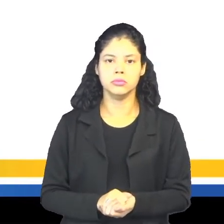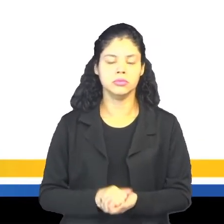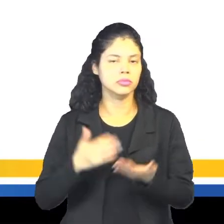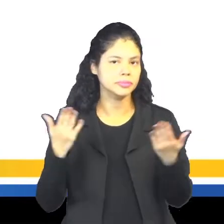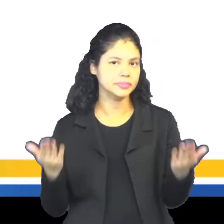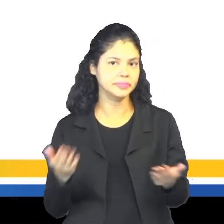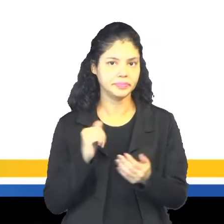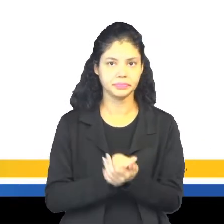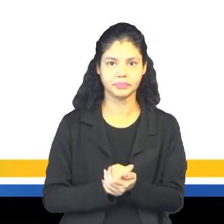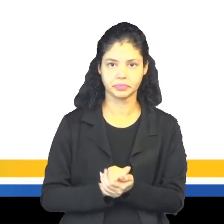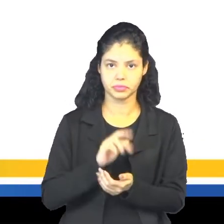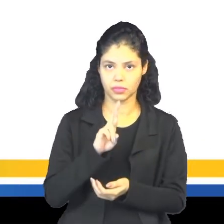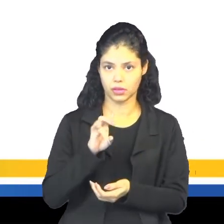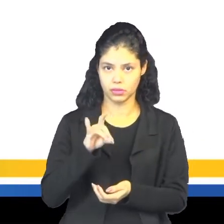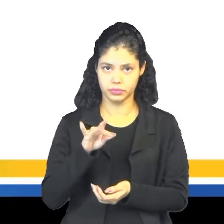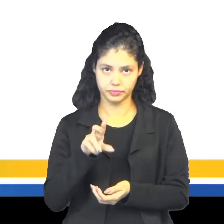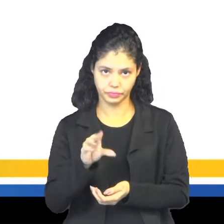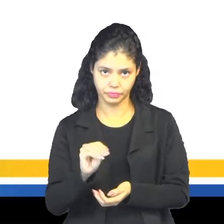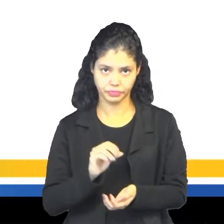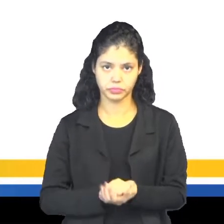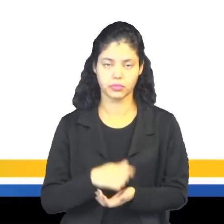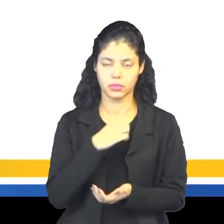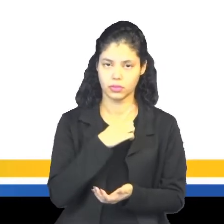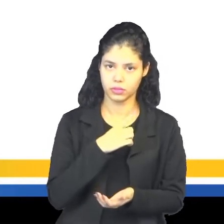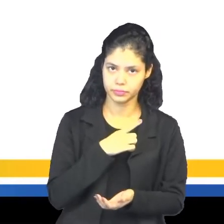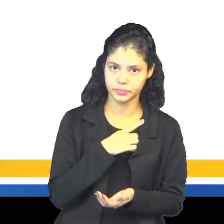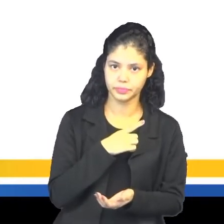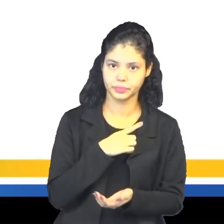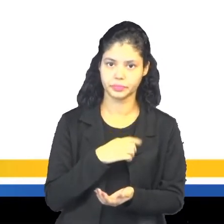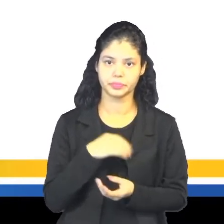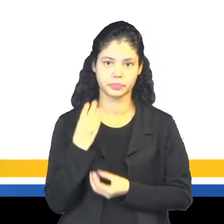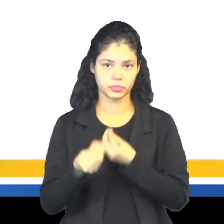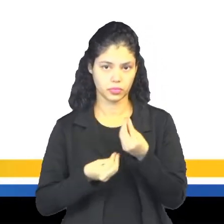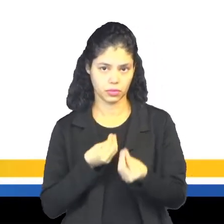esse reinado retrata também, né, o